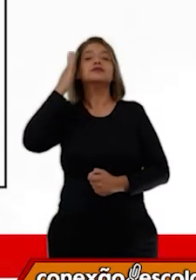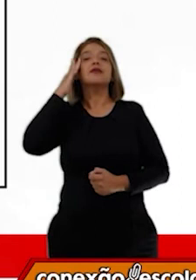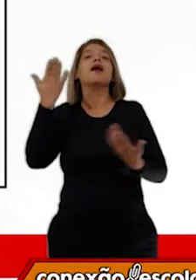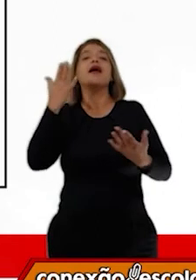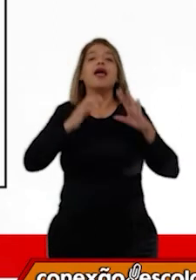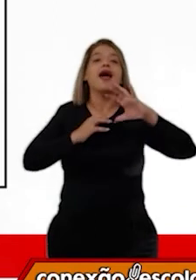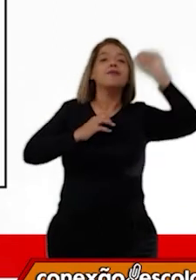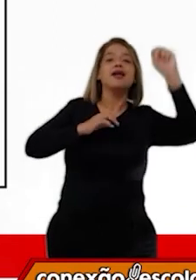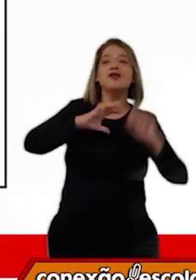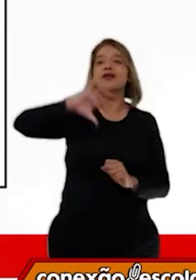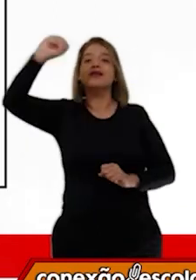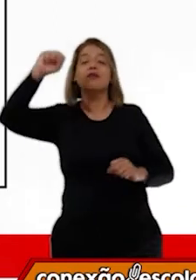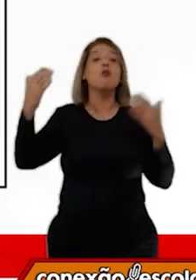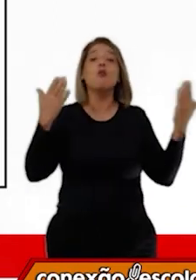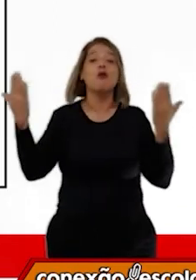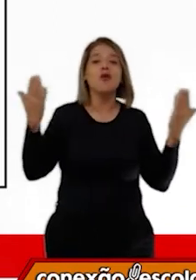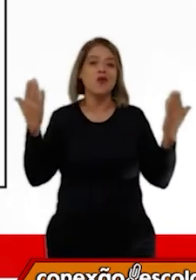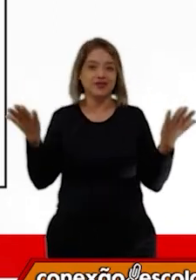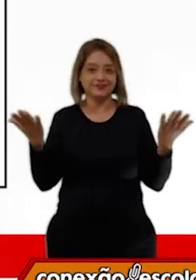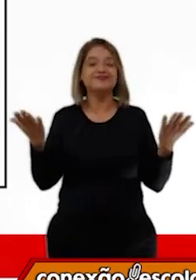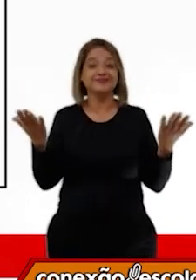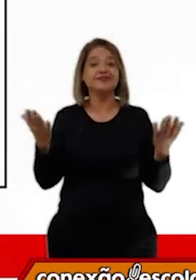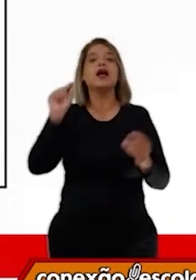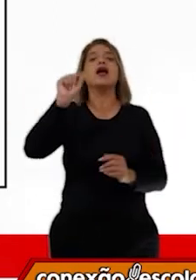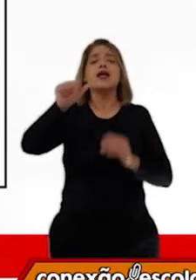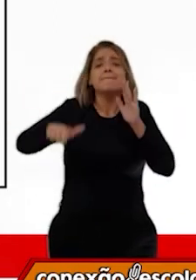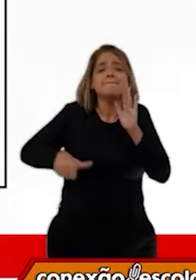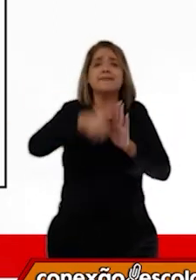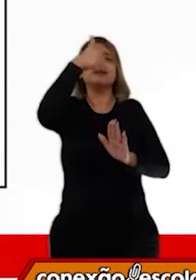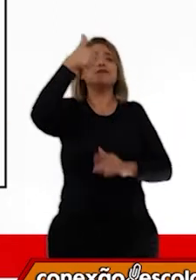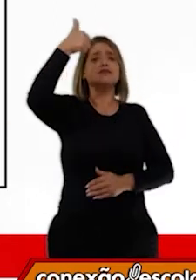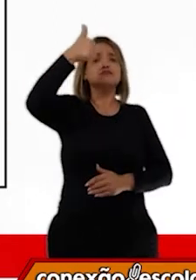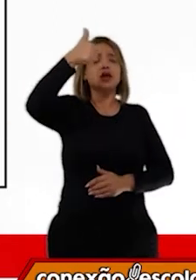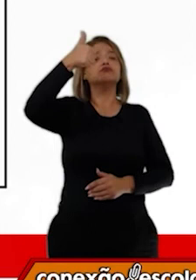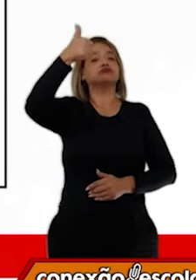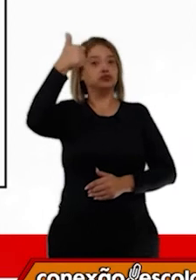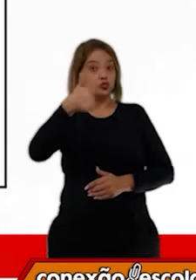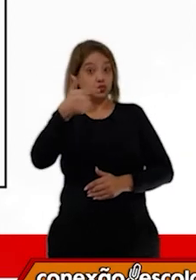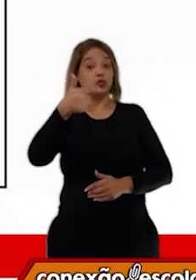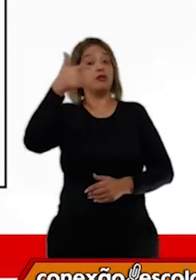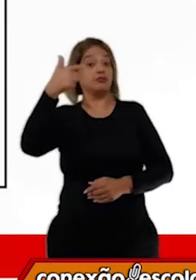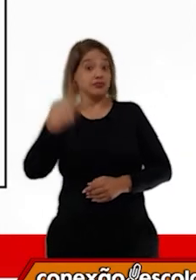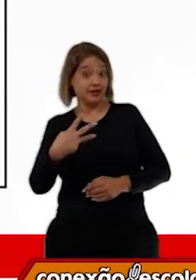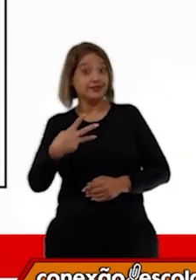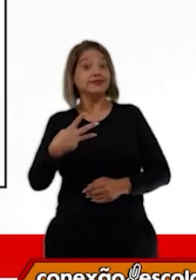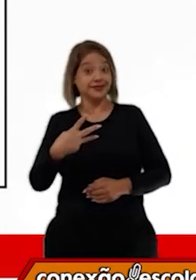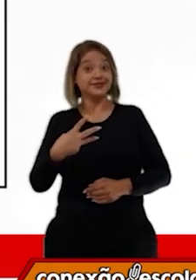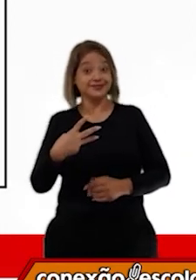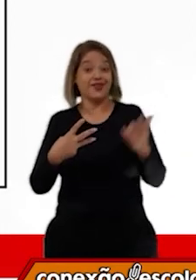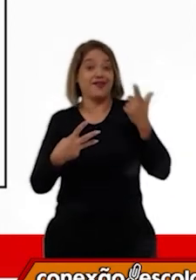os ganhadores. Aqui, quem ganha em primeiro lugar, segundo lugar e terceiro